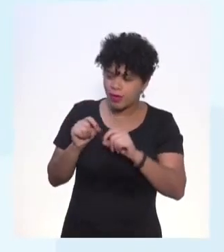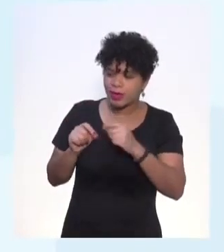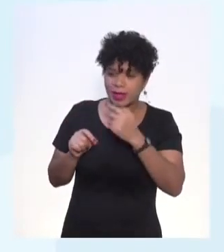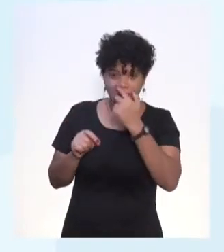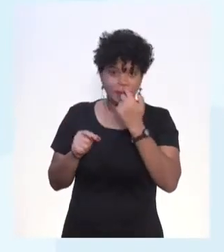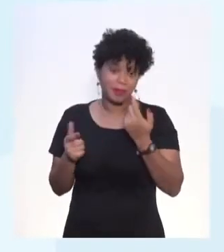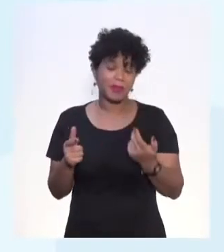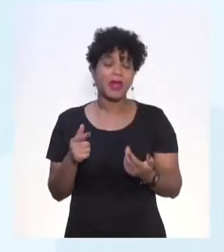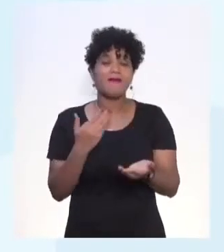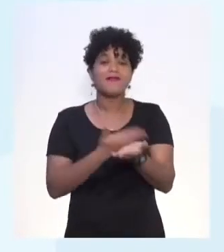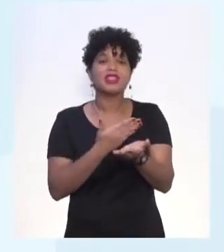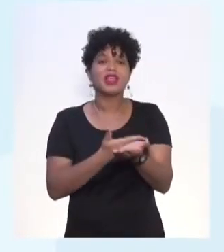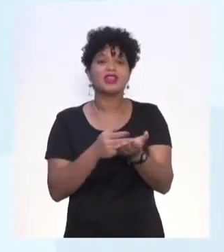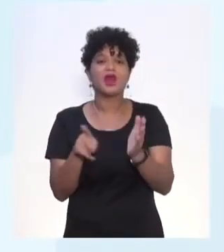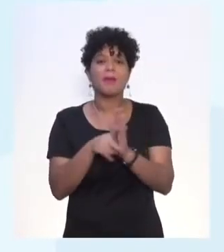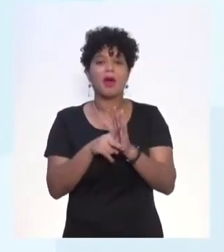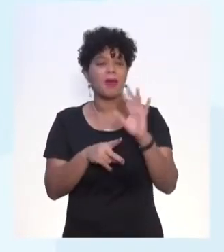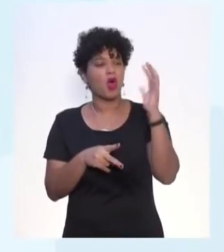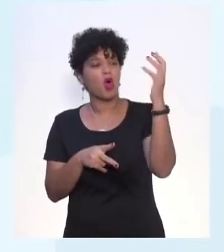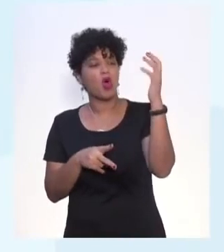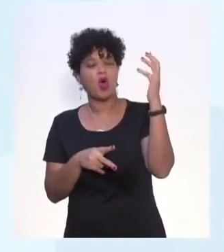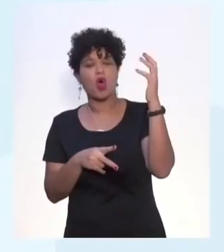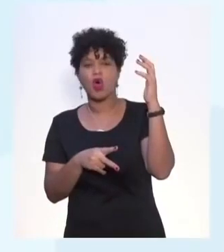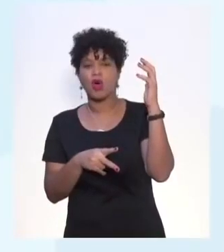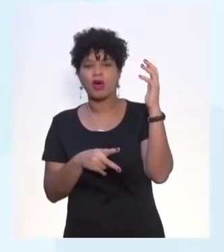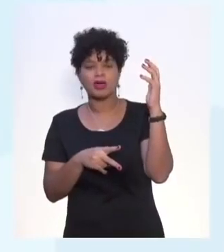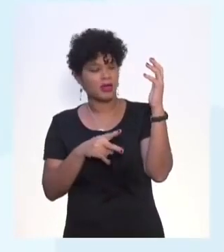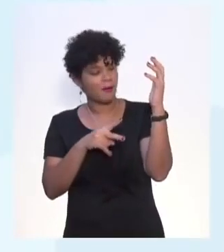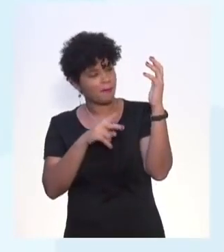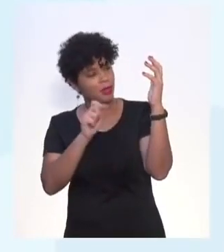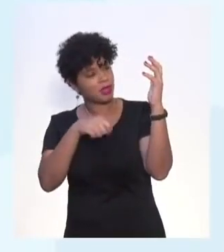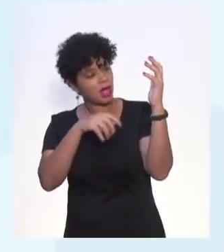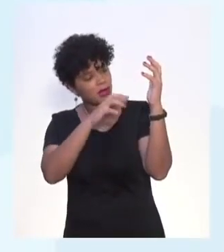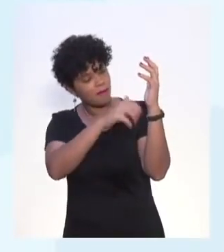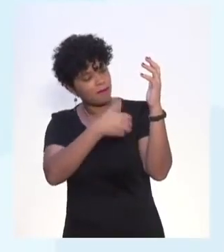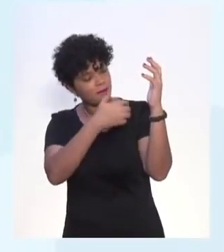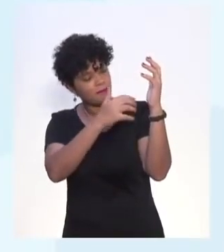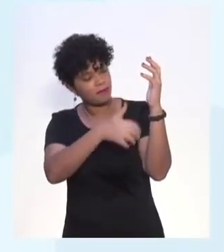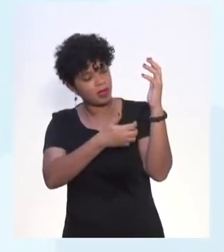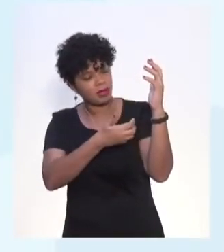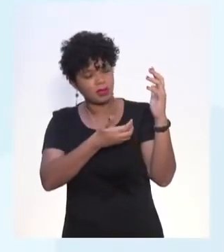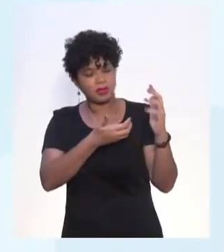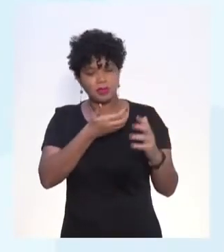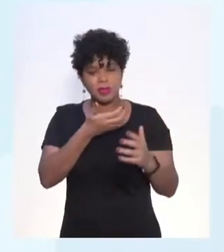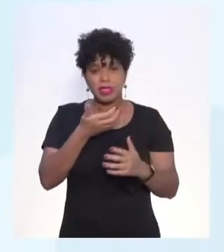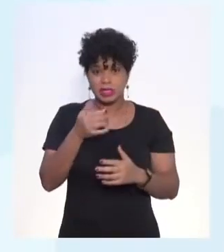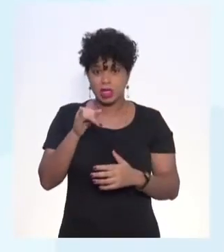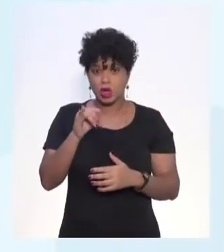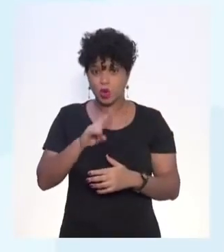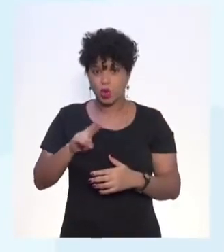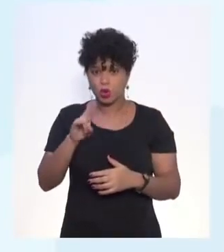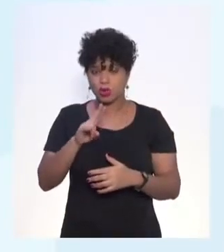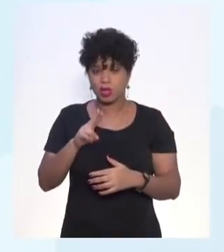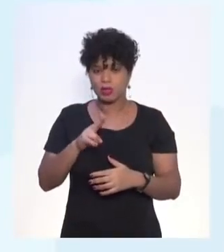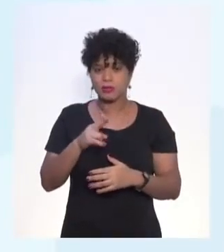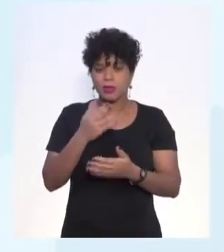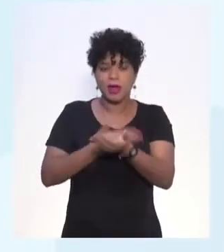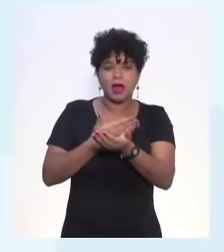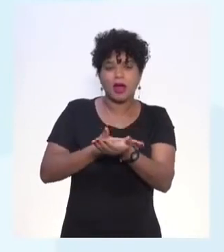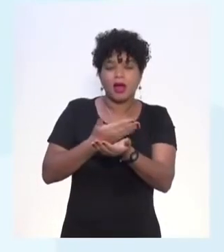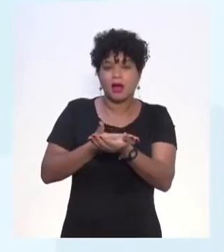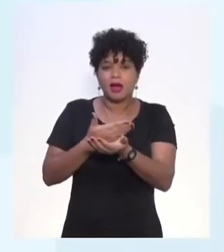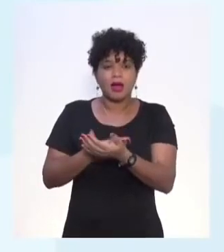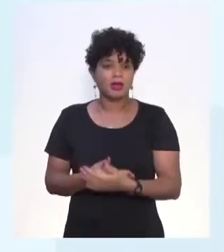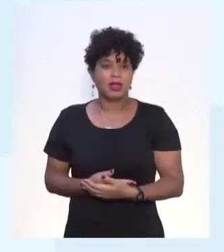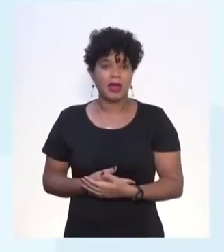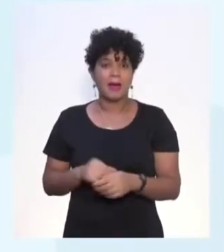da papoula e que causa dependência química em seus usuários. Os comerciantes britânicos traficavam-no